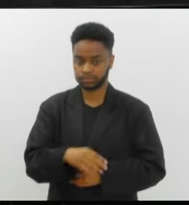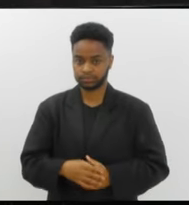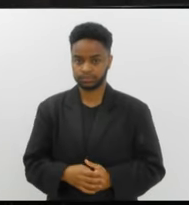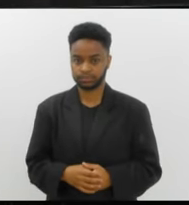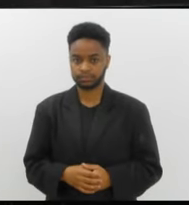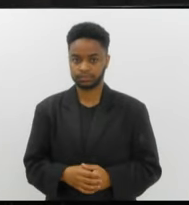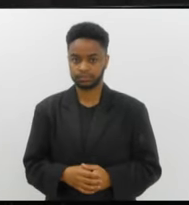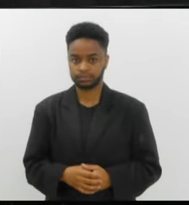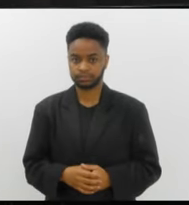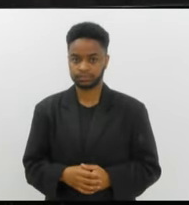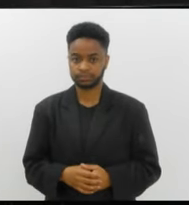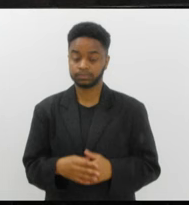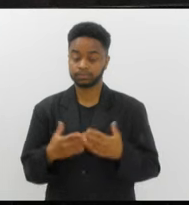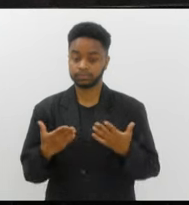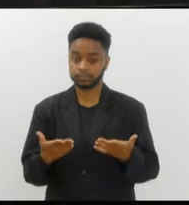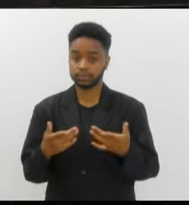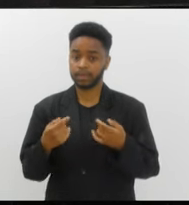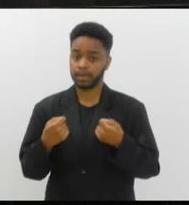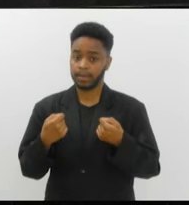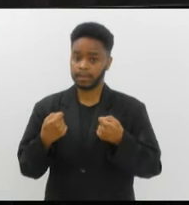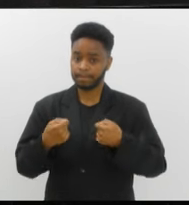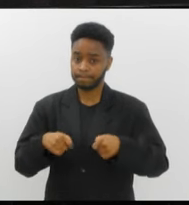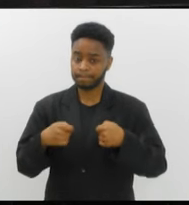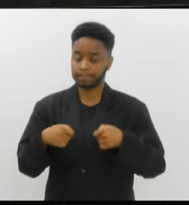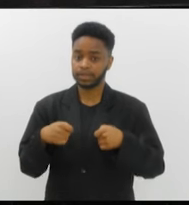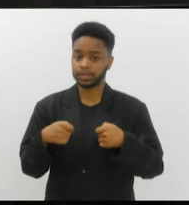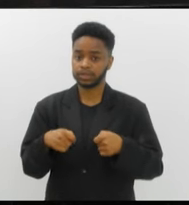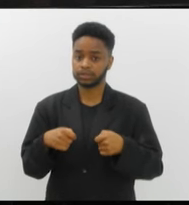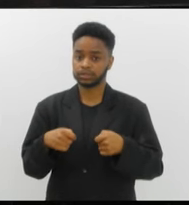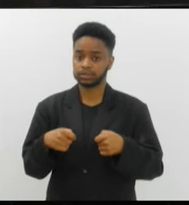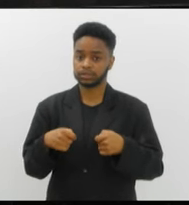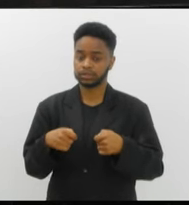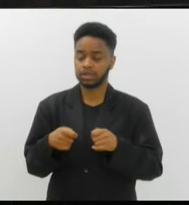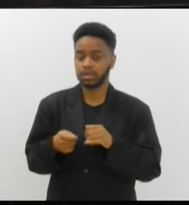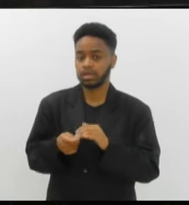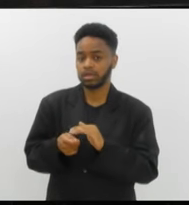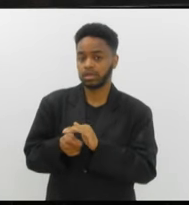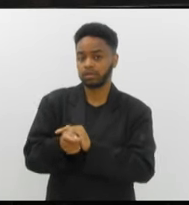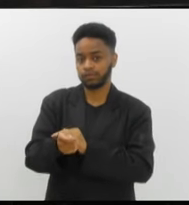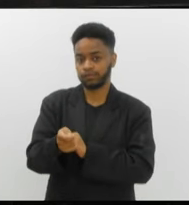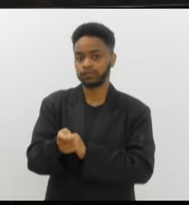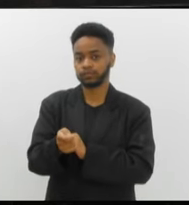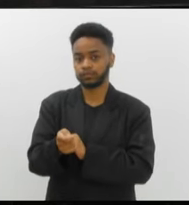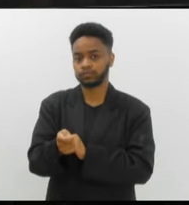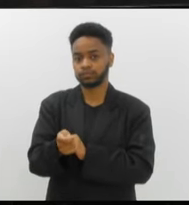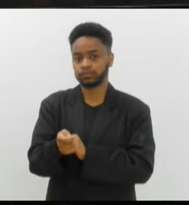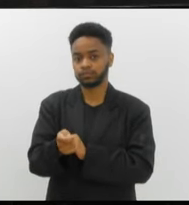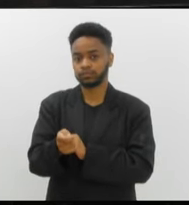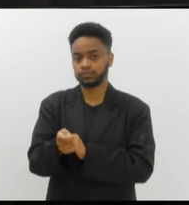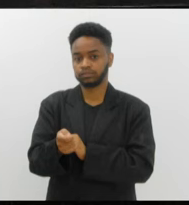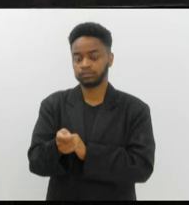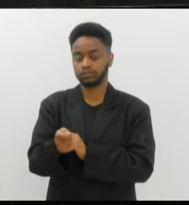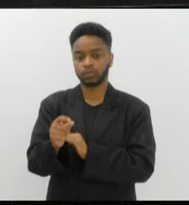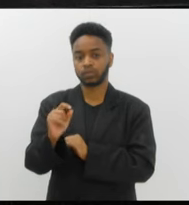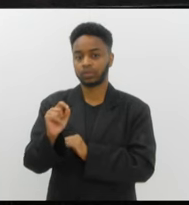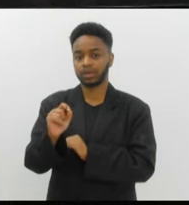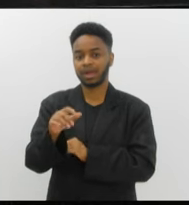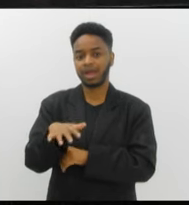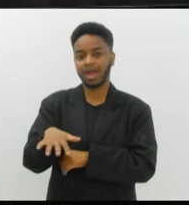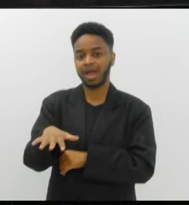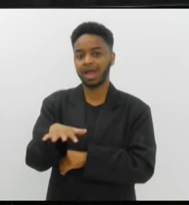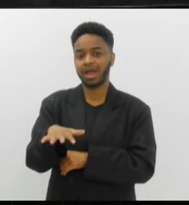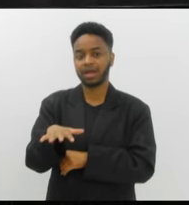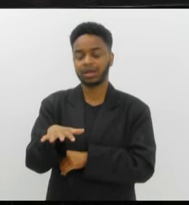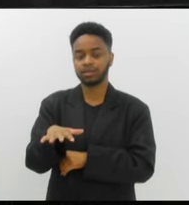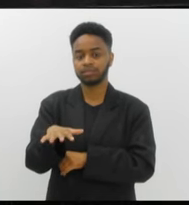que precisam ser tratados de ser investidos em áreas que